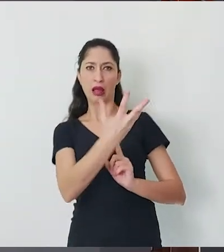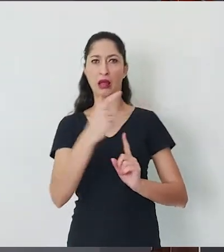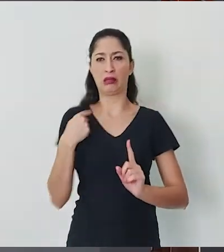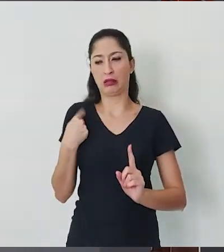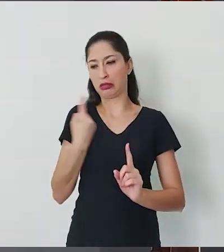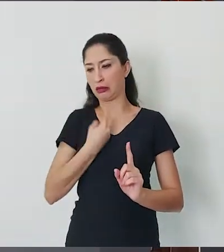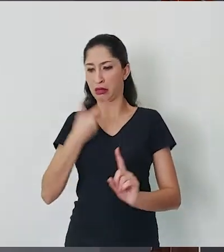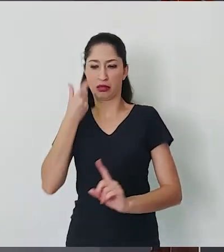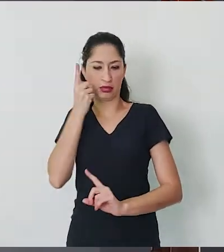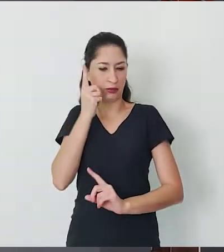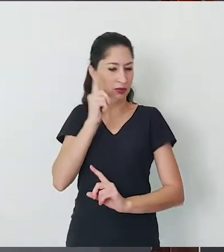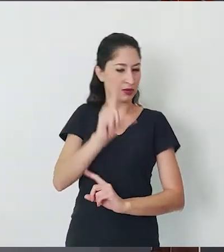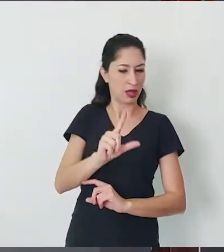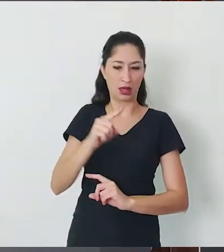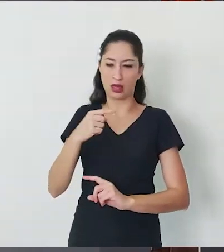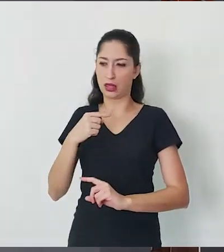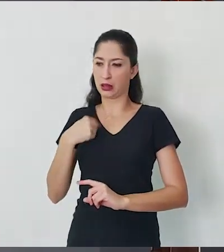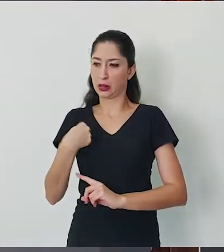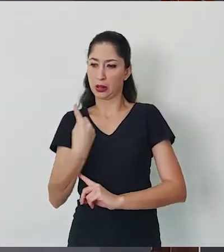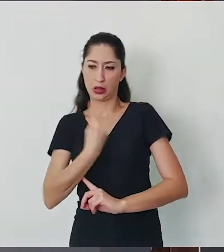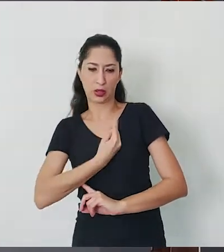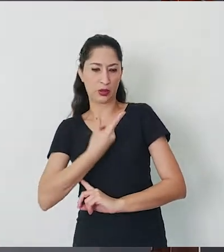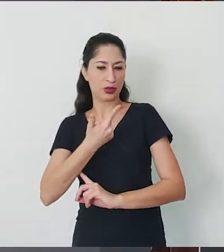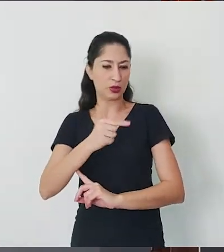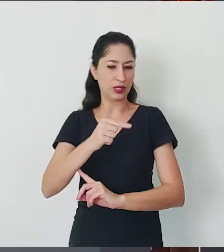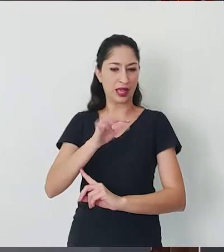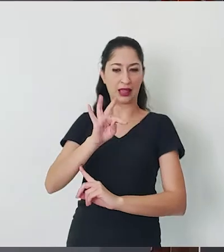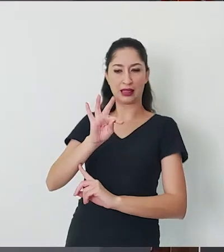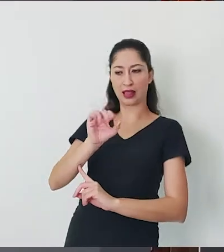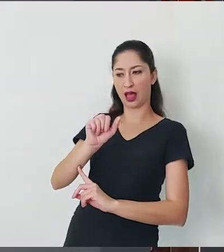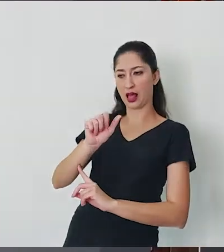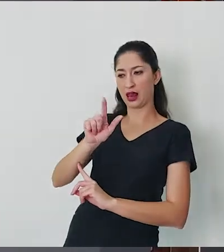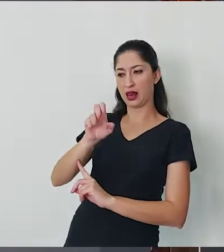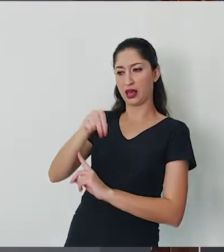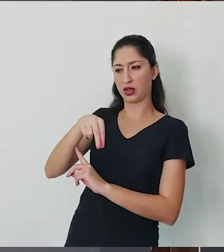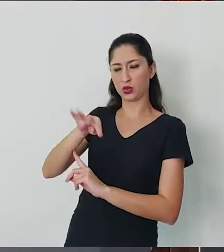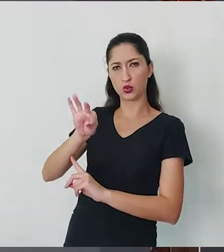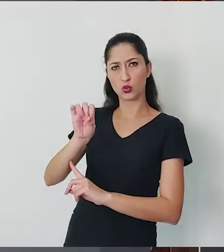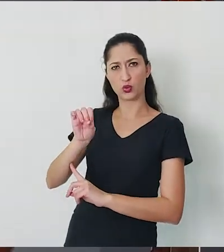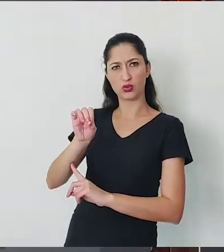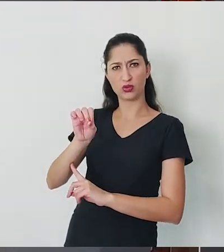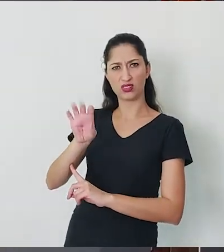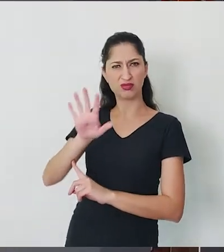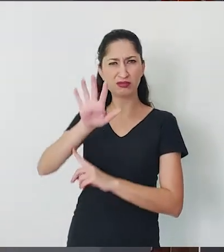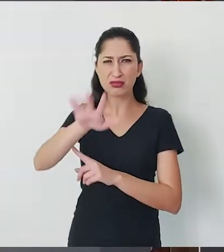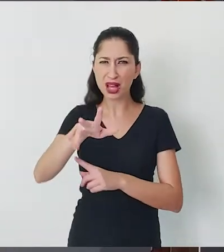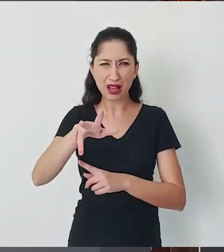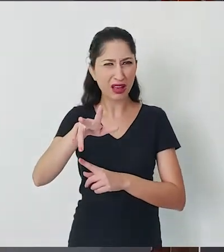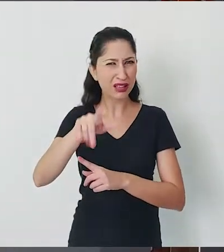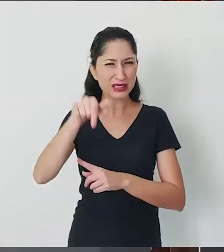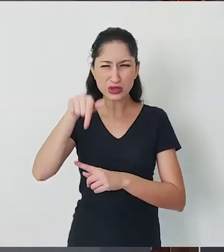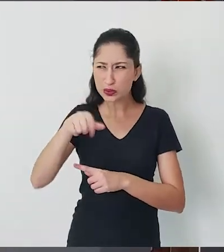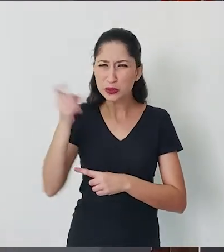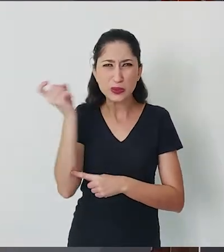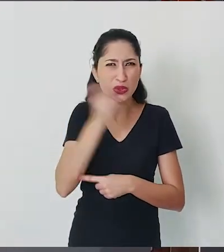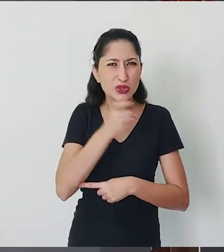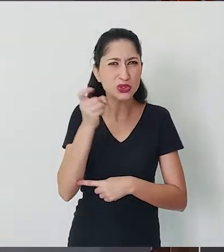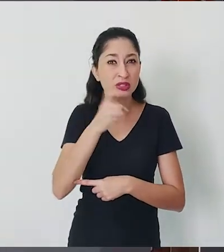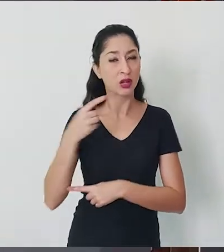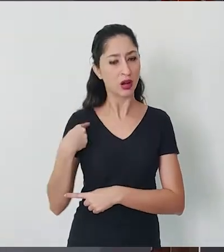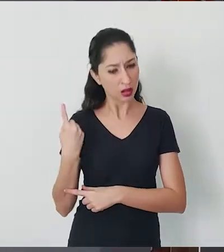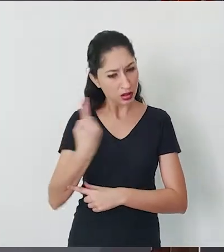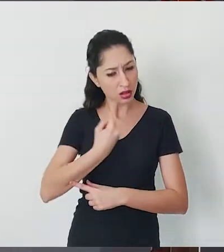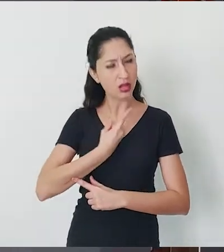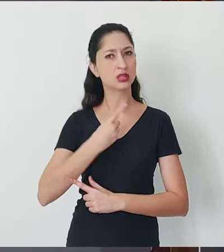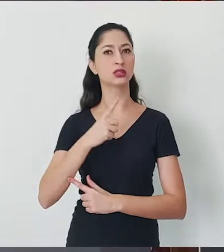de executar coisas, né, de sermos talentosos. Mas isso, gente, não é a verdade.